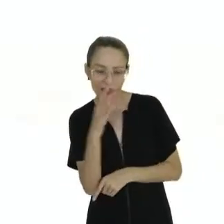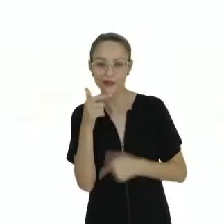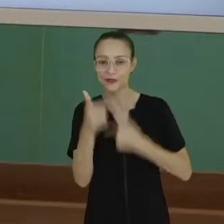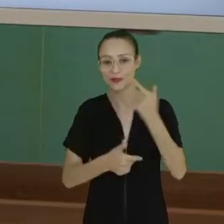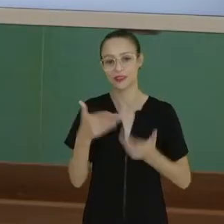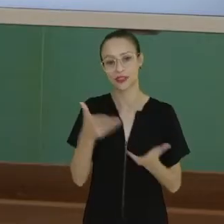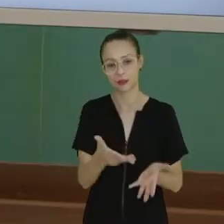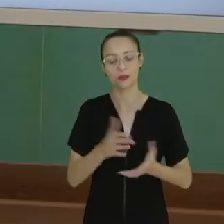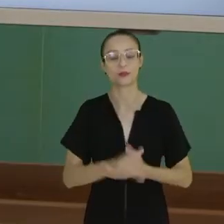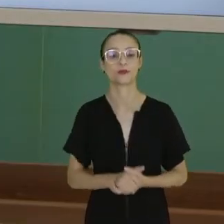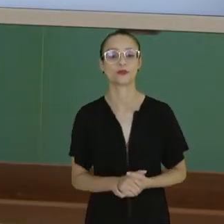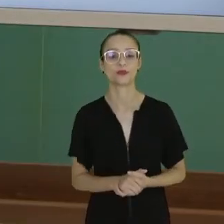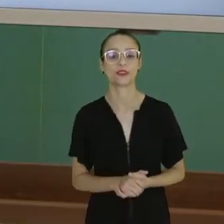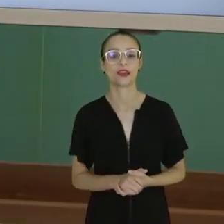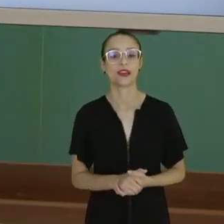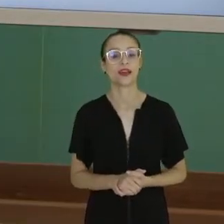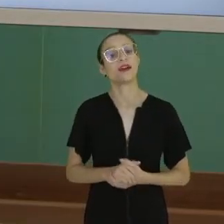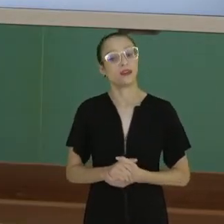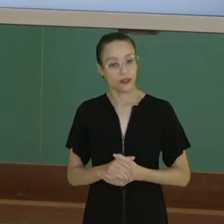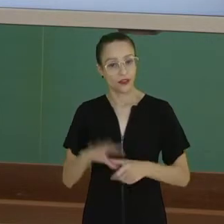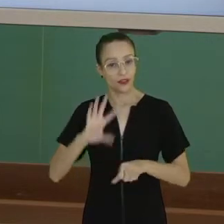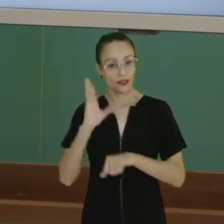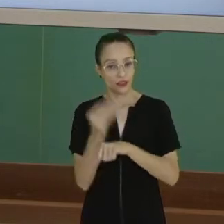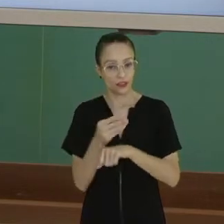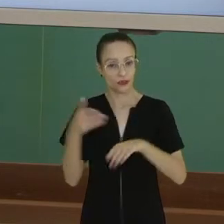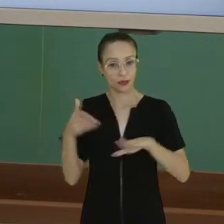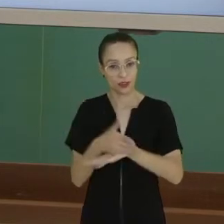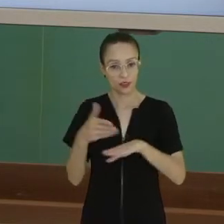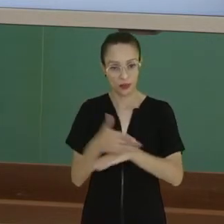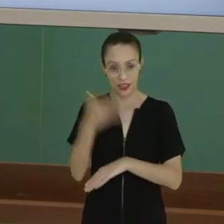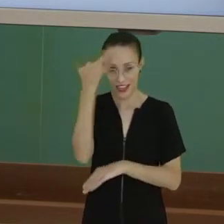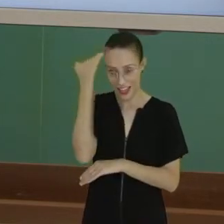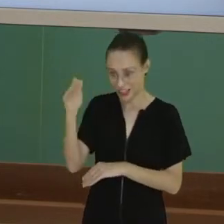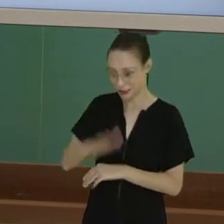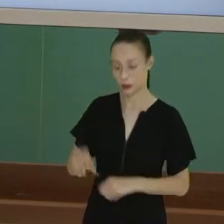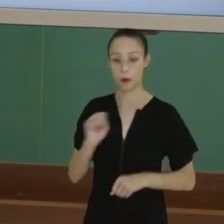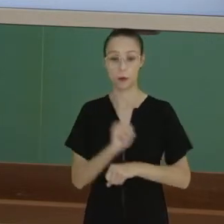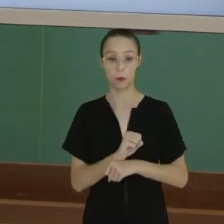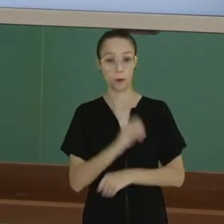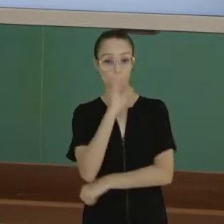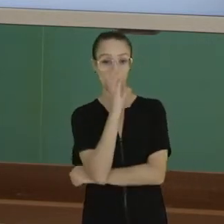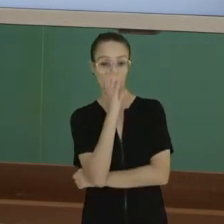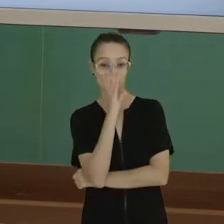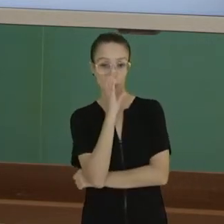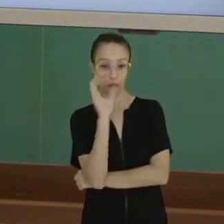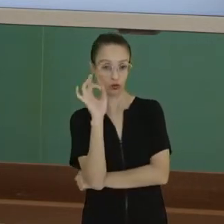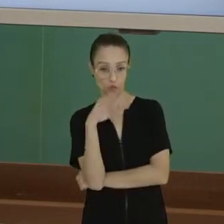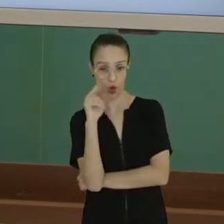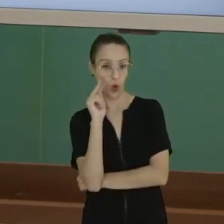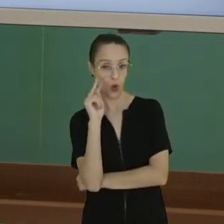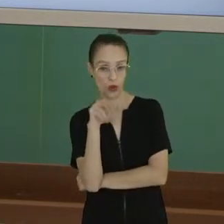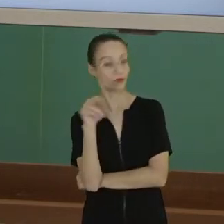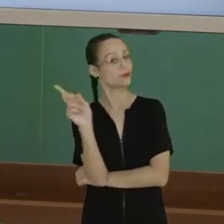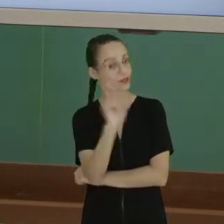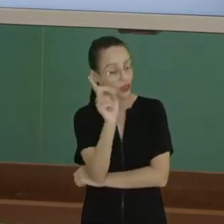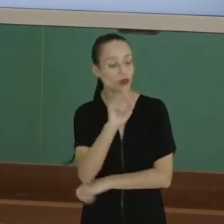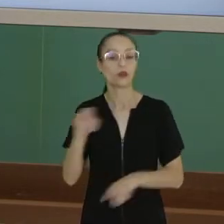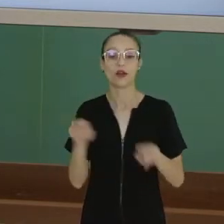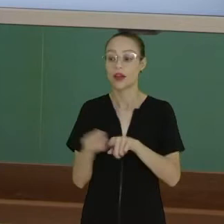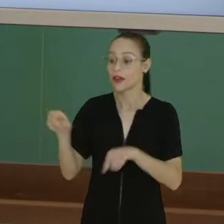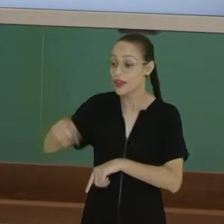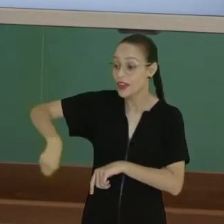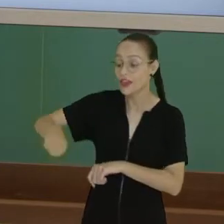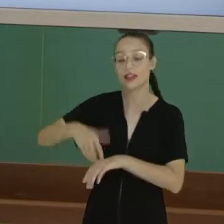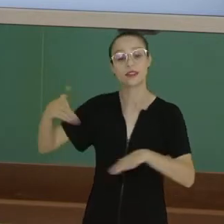trabalho. Então, numa arte participativa, o público não vai ficar paradinho, só observando a obra. Ele vai ser